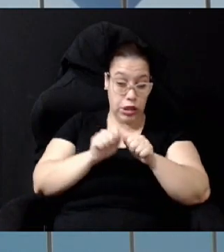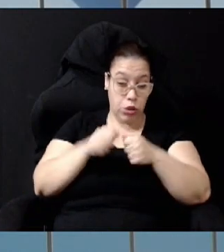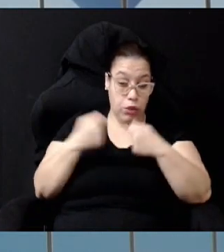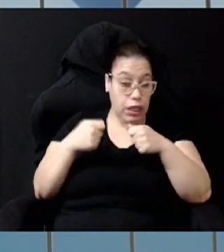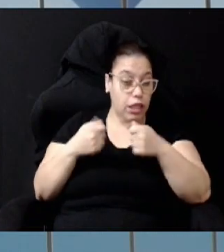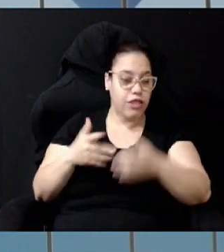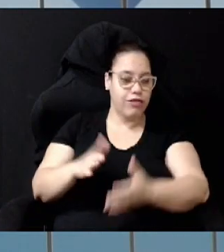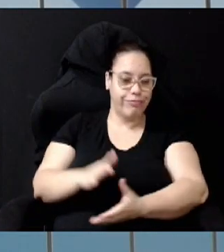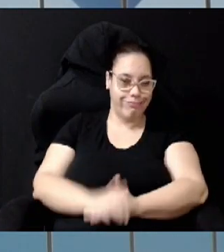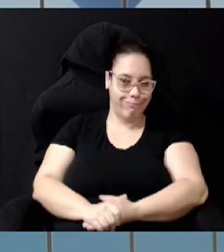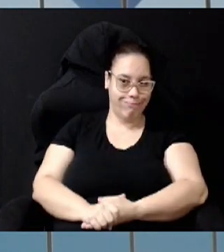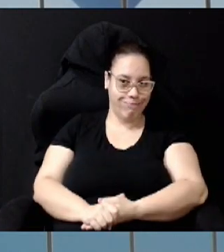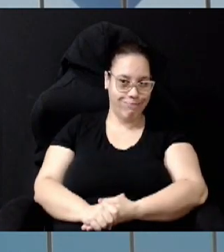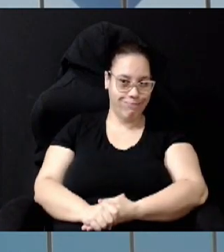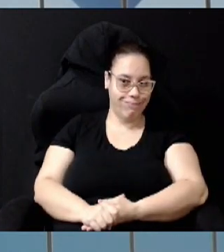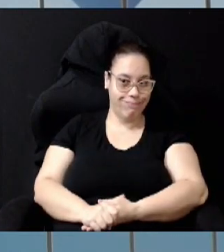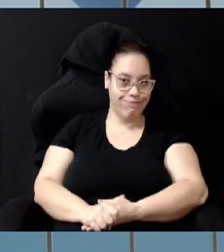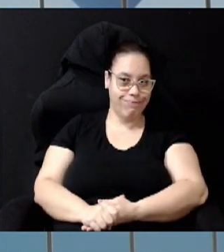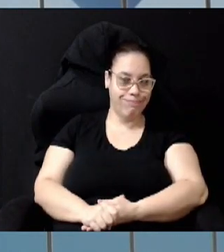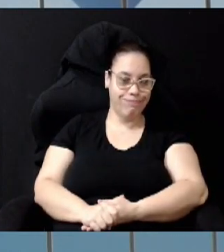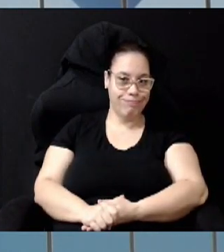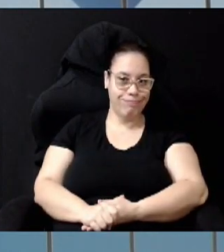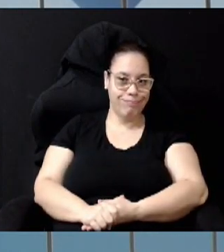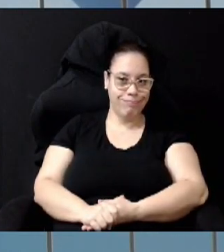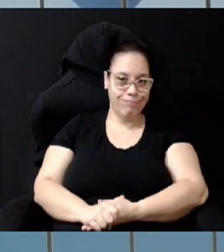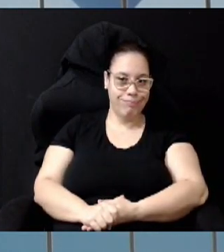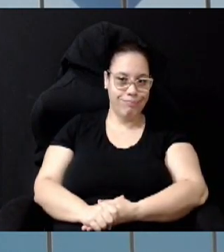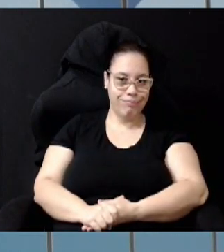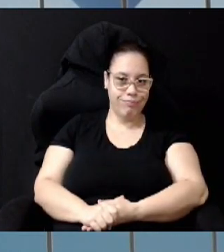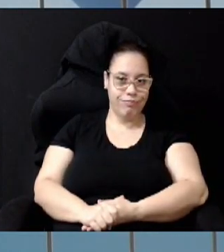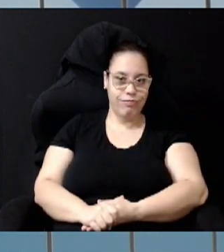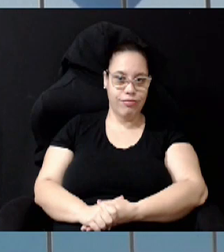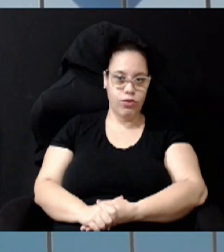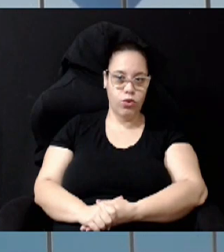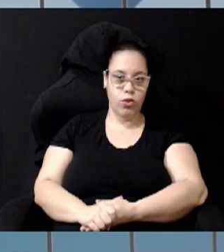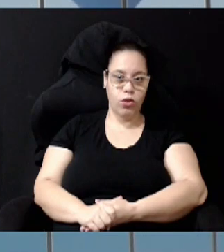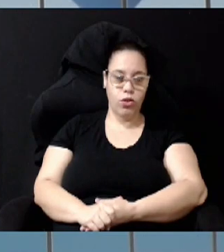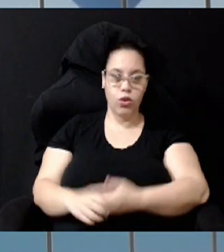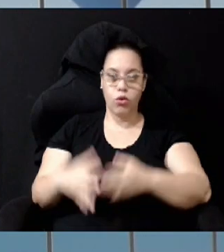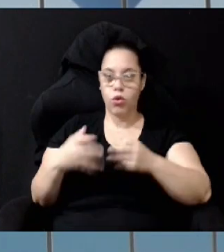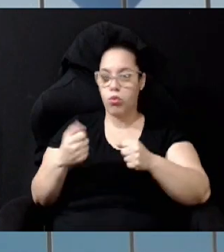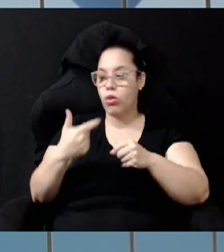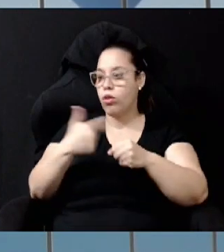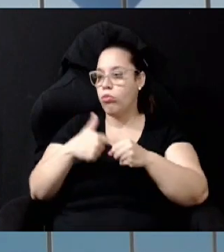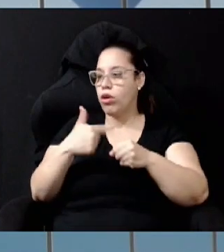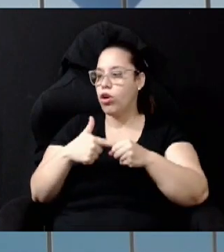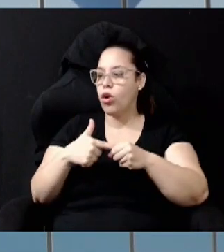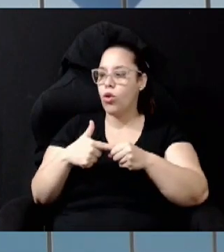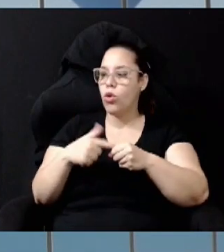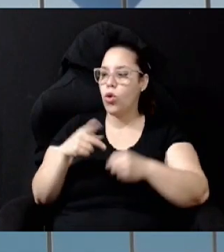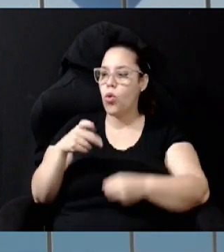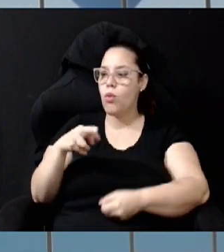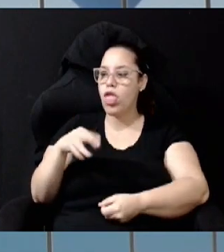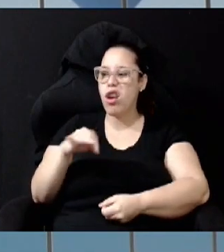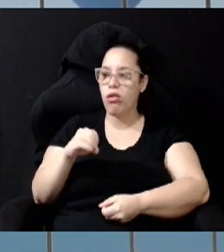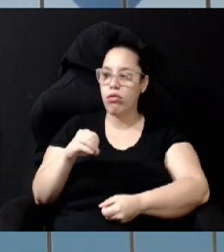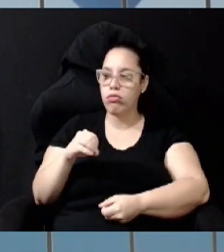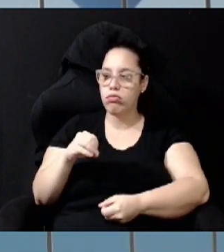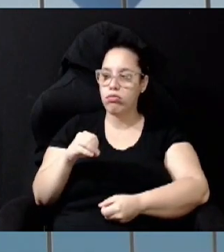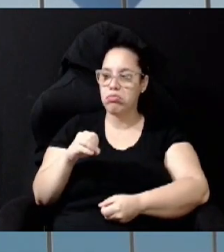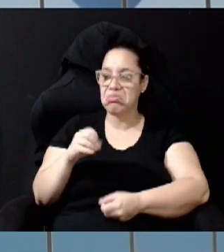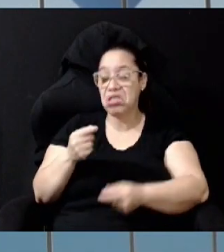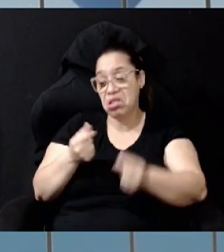a discussão hoje, não vamos mais consumir o petróleo, é uma questão econômica,